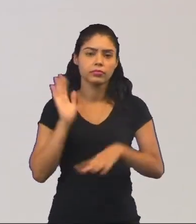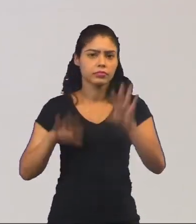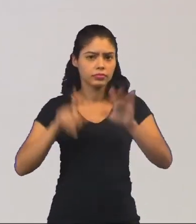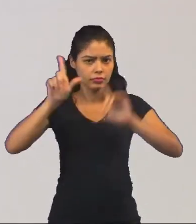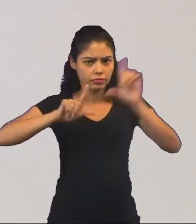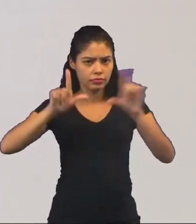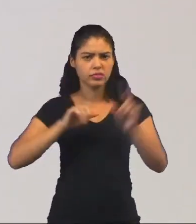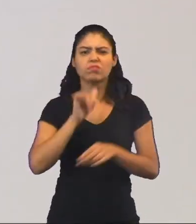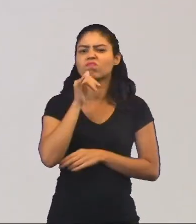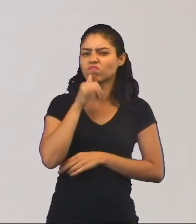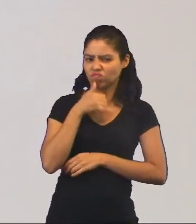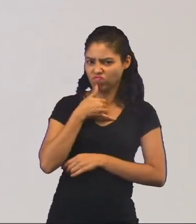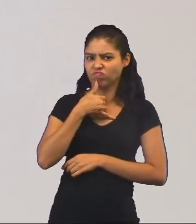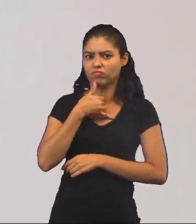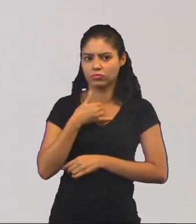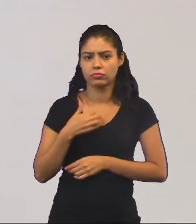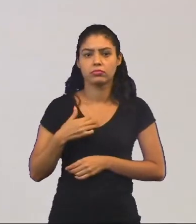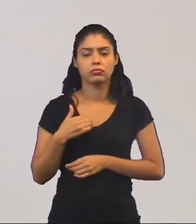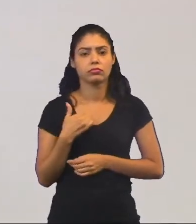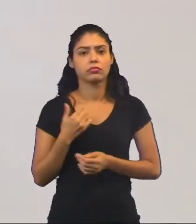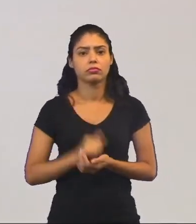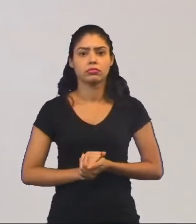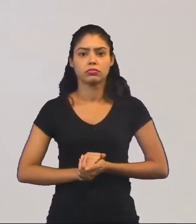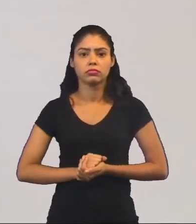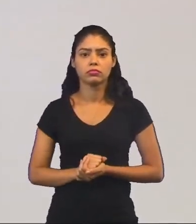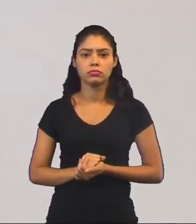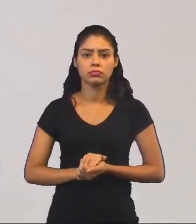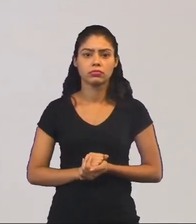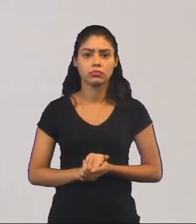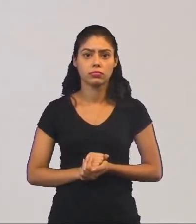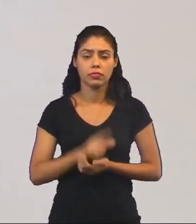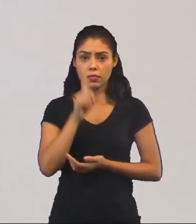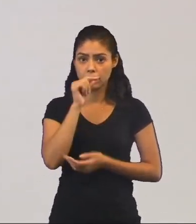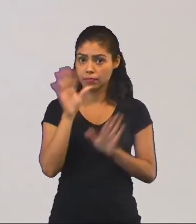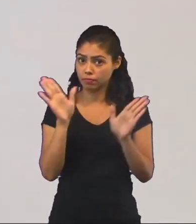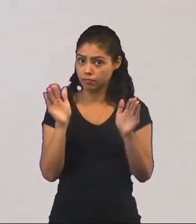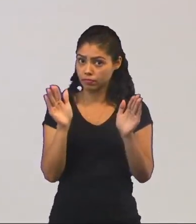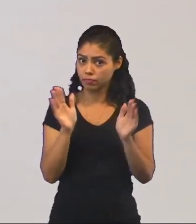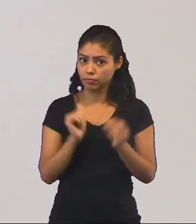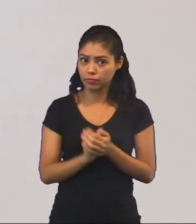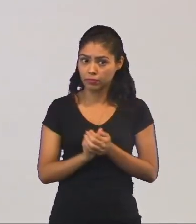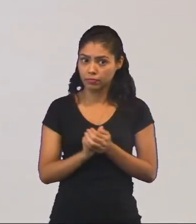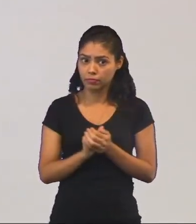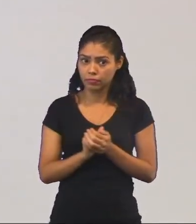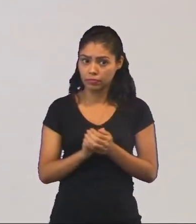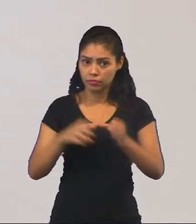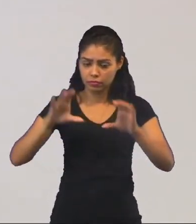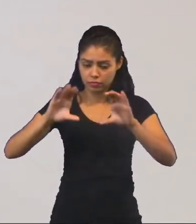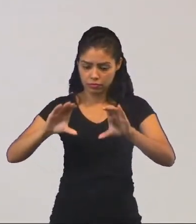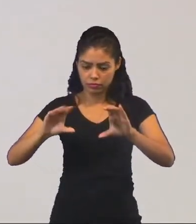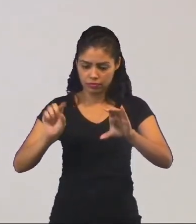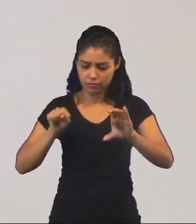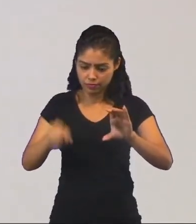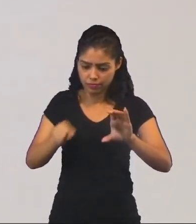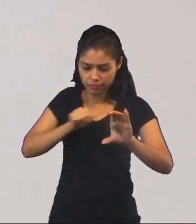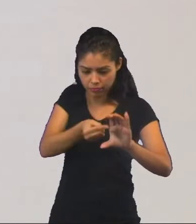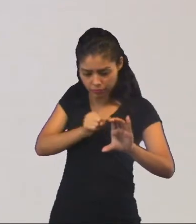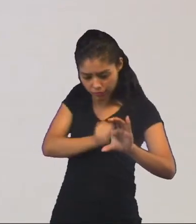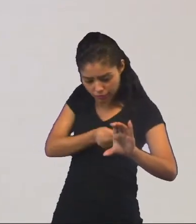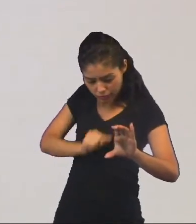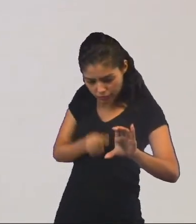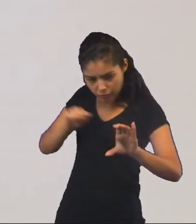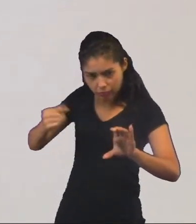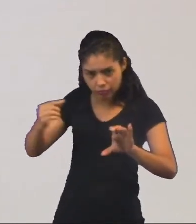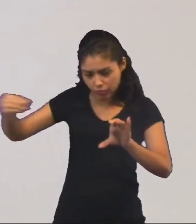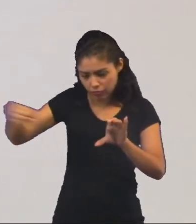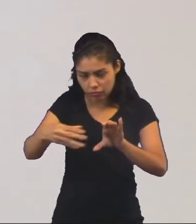televisão cenas tristes de um camarada pegar pássaros, perfurar cano de encanação